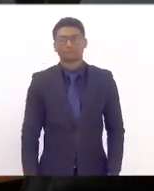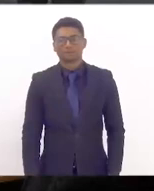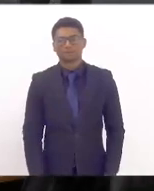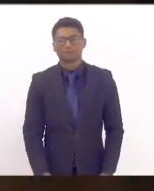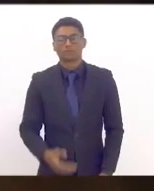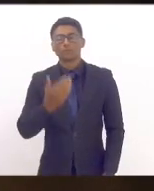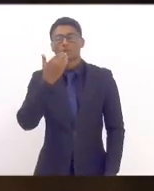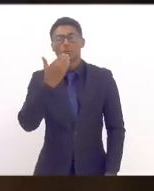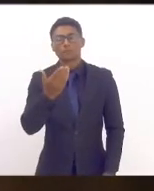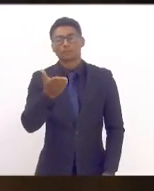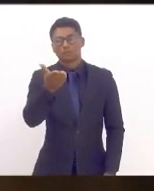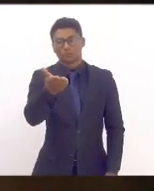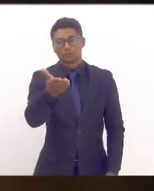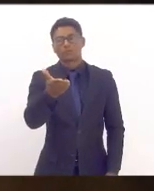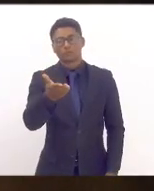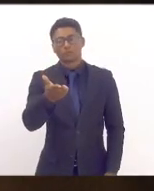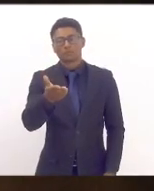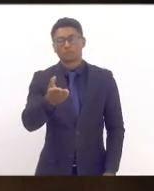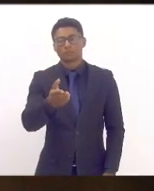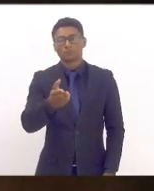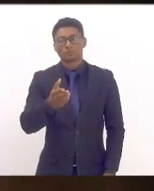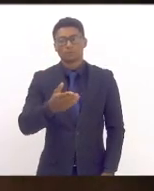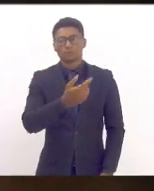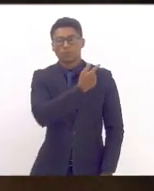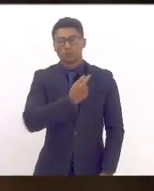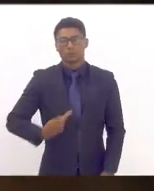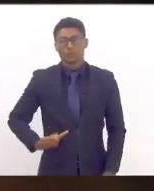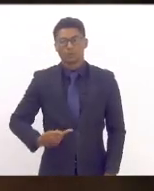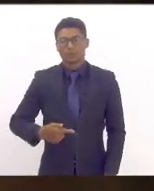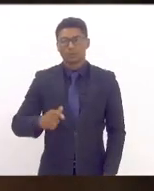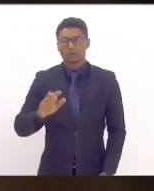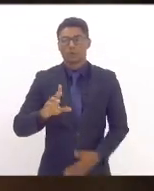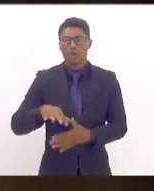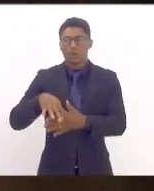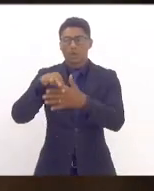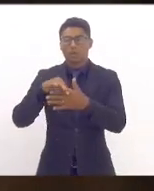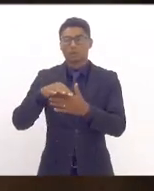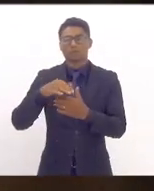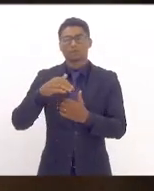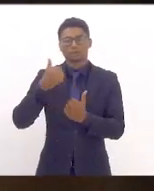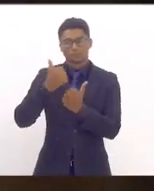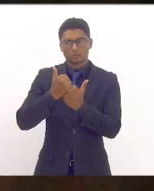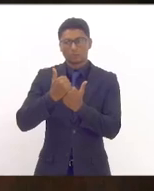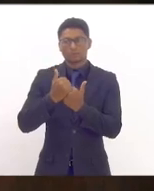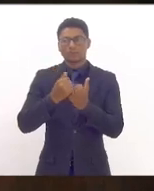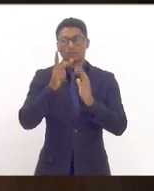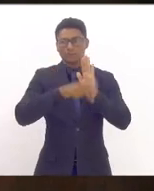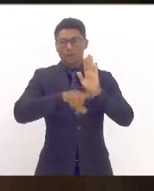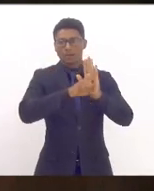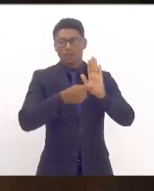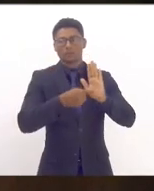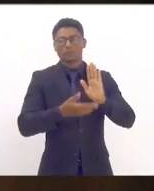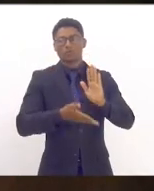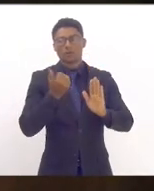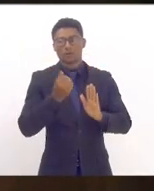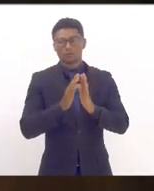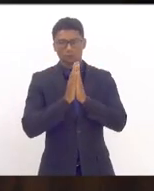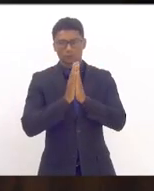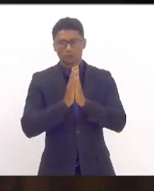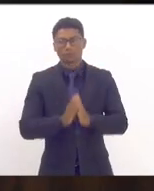pedir a vossa excelência aqui pela vice-liderança de governo para retirar o presente projeto de pauta seu presidente